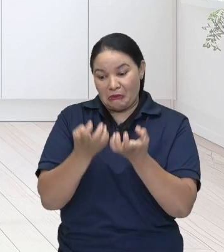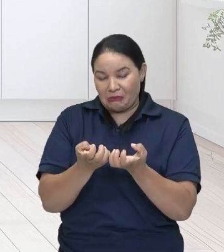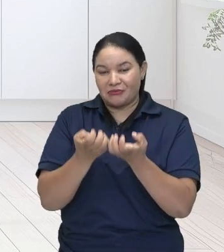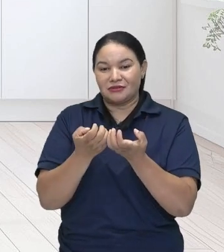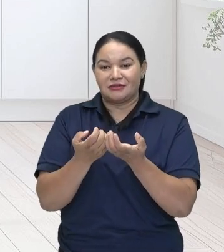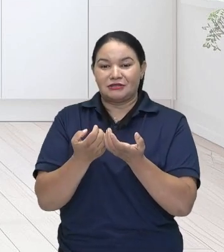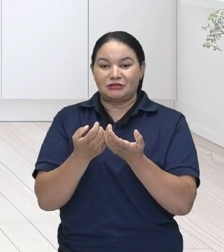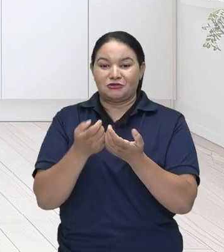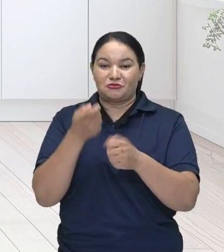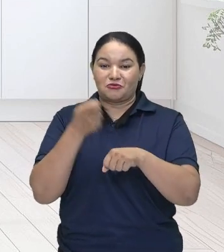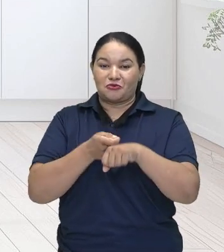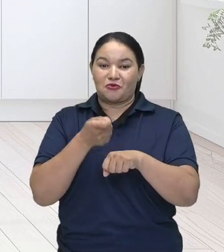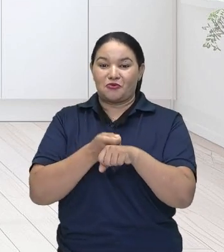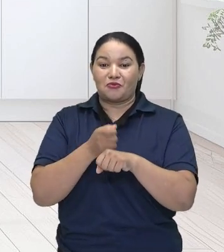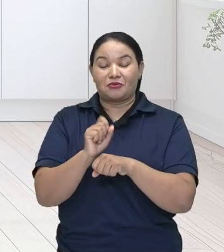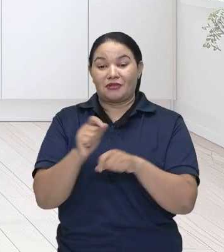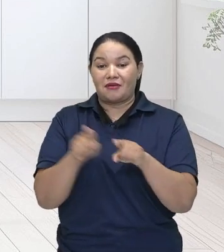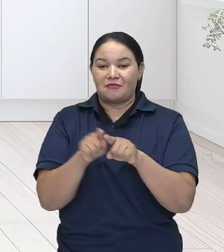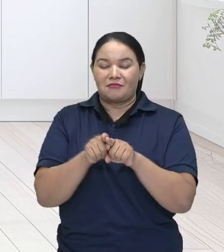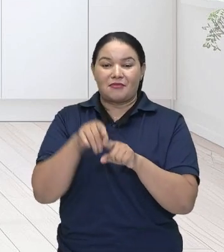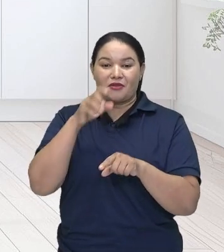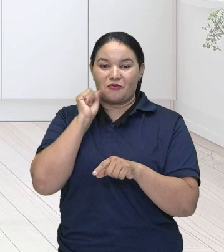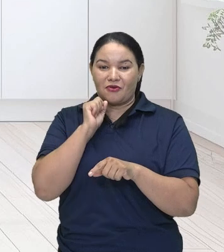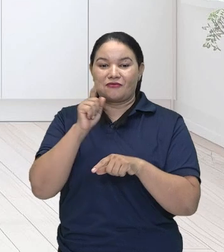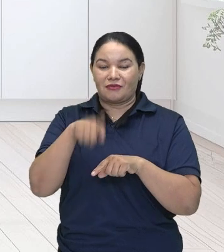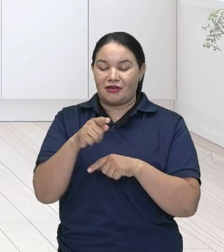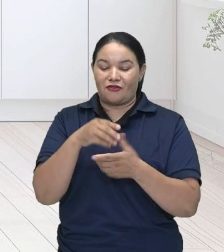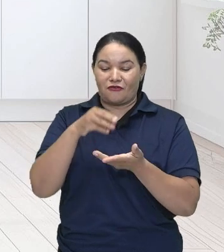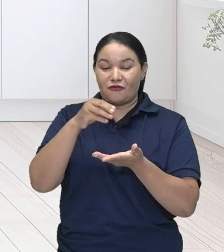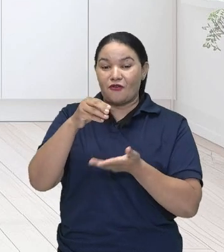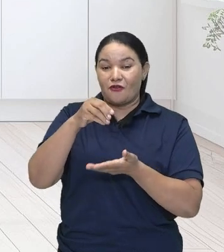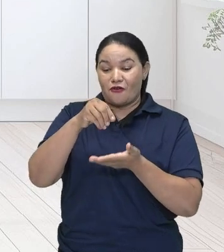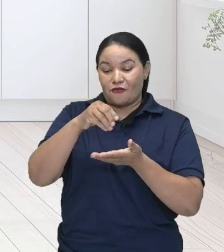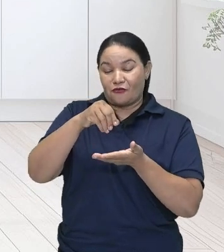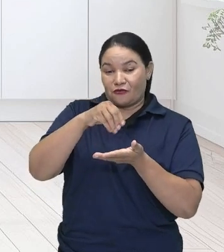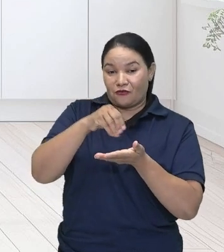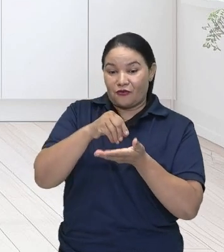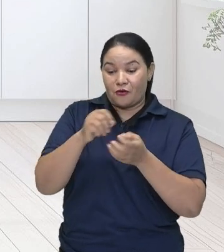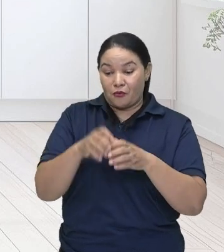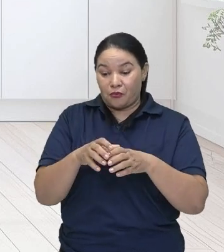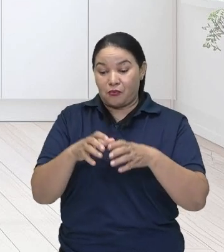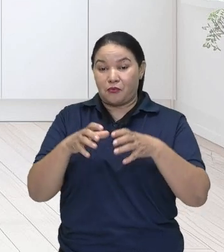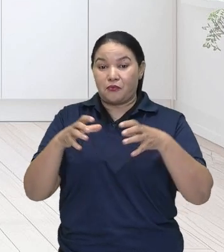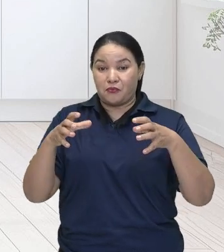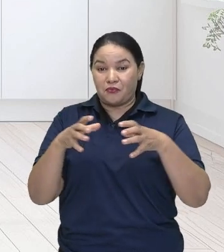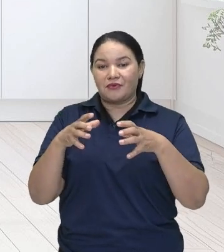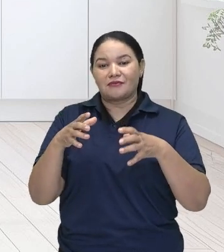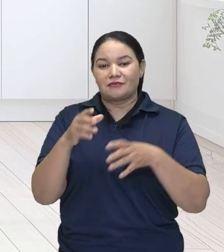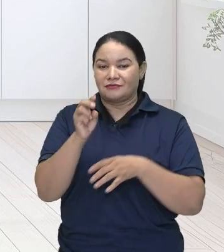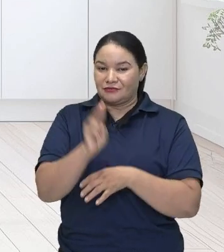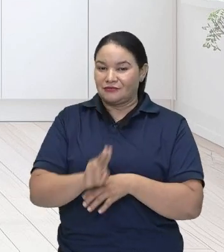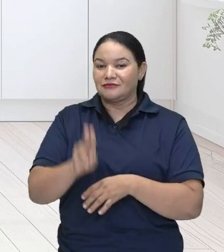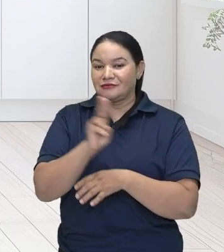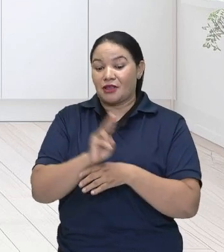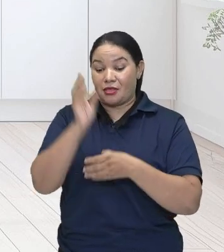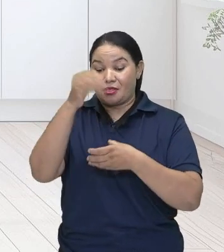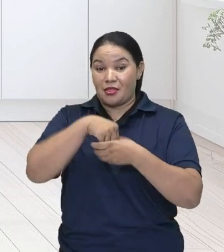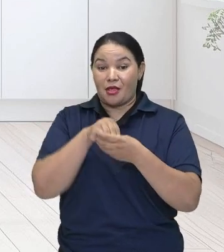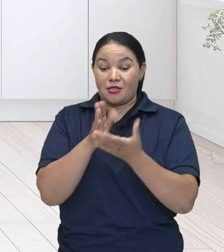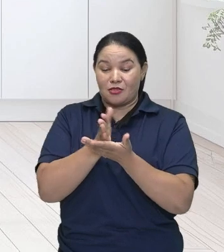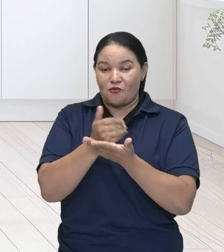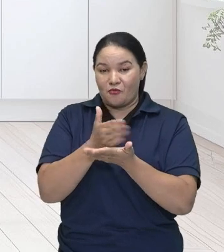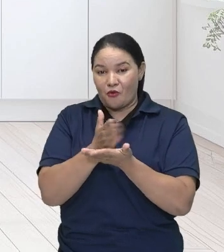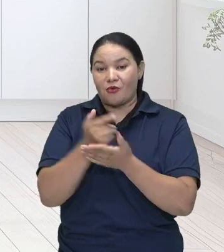o fermento biológico, que é utilizado, né, na fabricação do bolo, até de um pão,